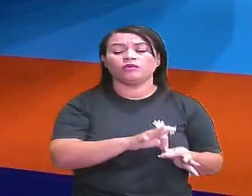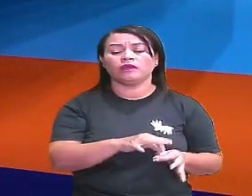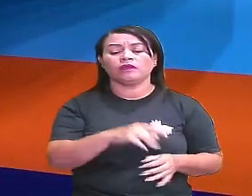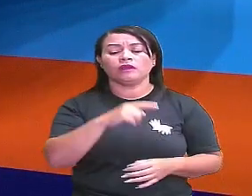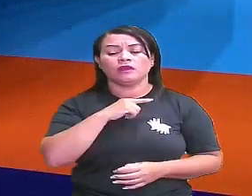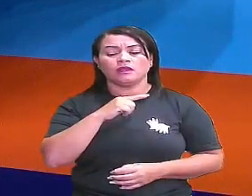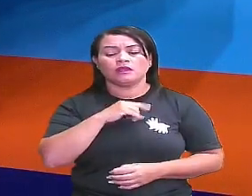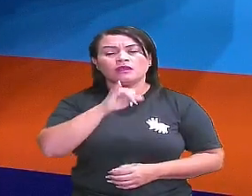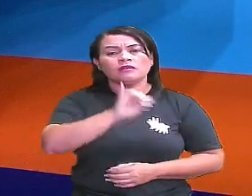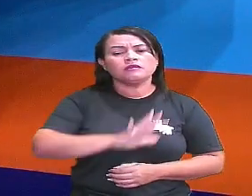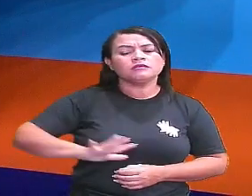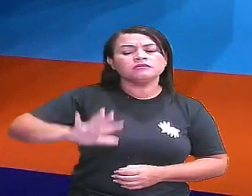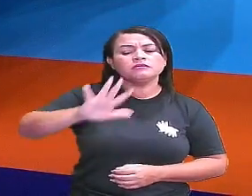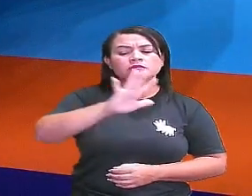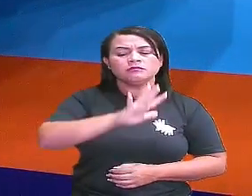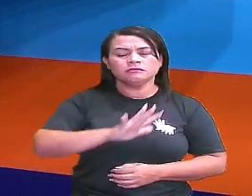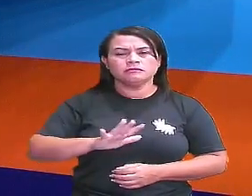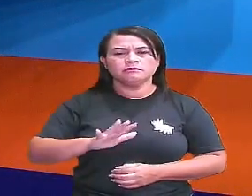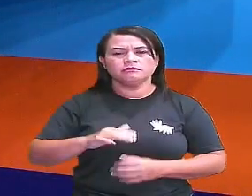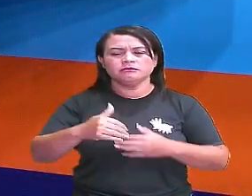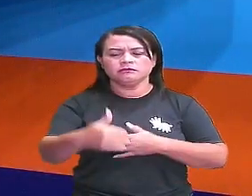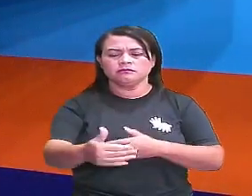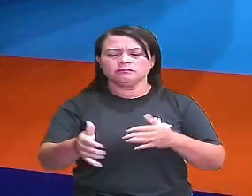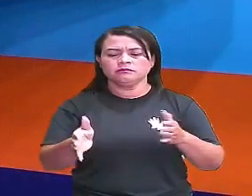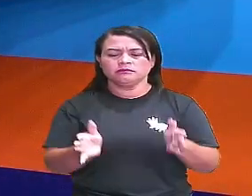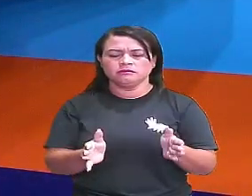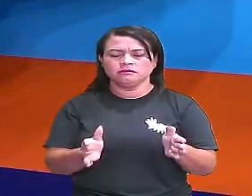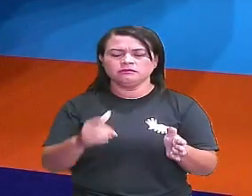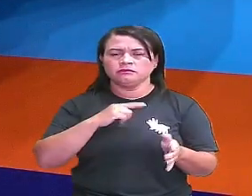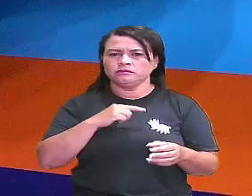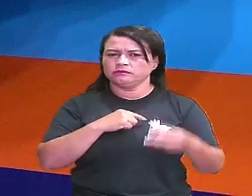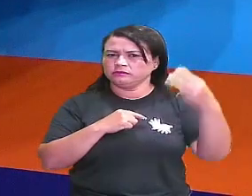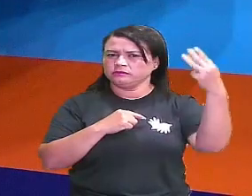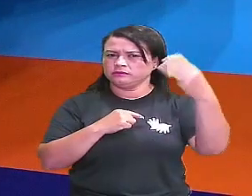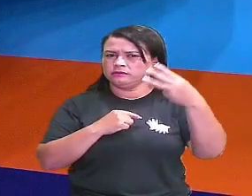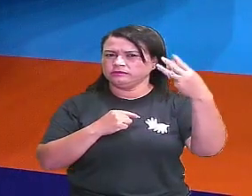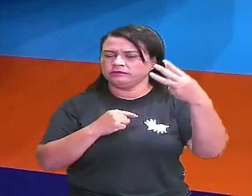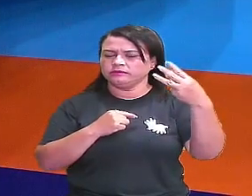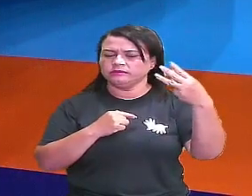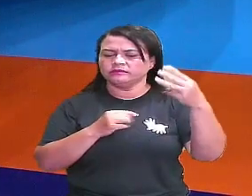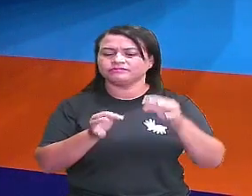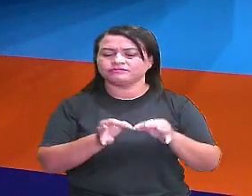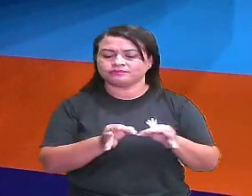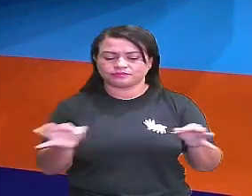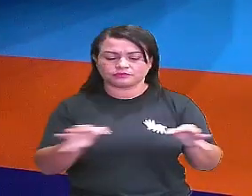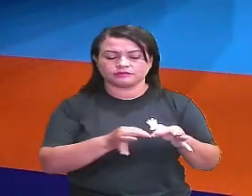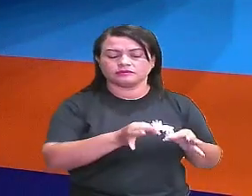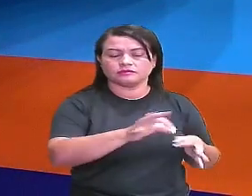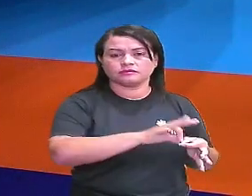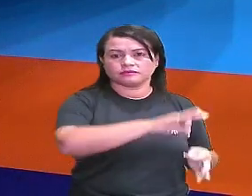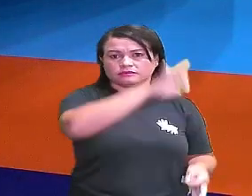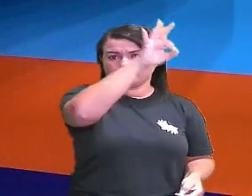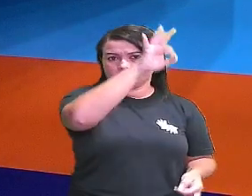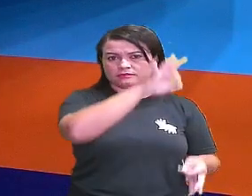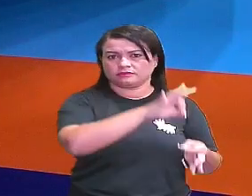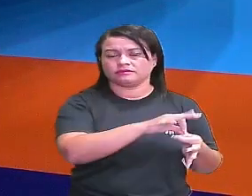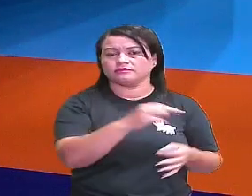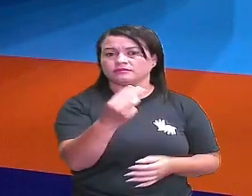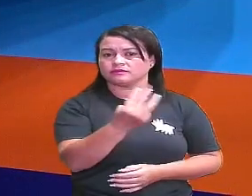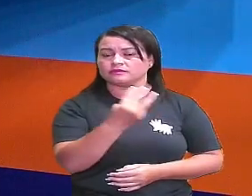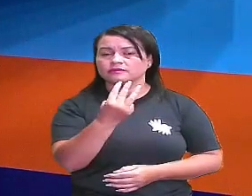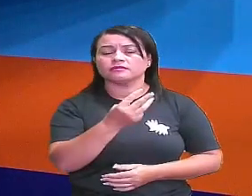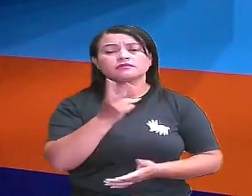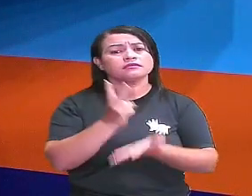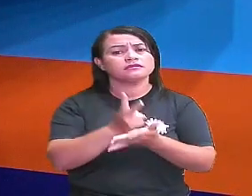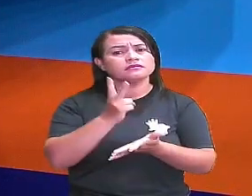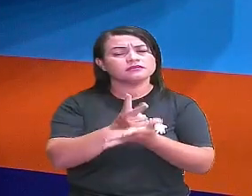figuras geométricas espaciais possuem 3 dimensões: largura, altura e comprimento. Então, toda